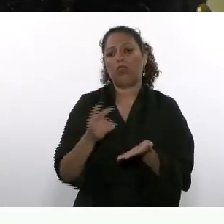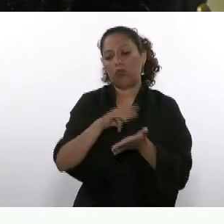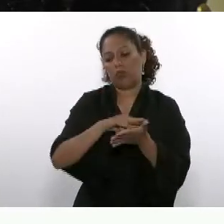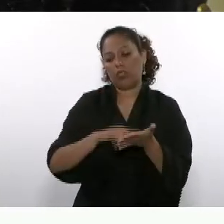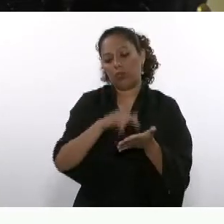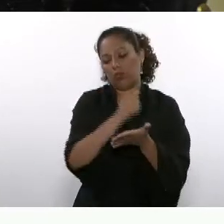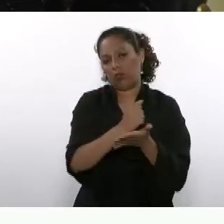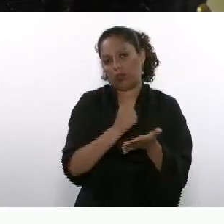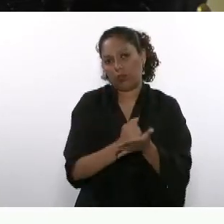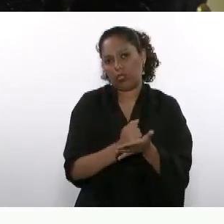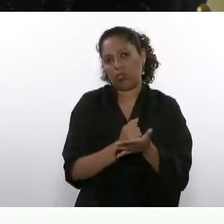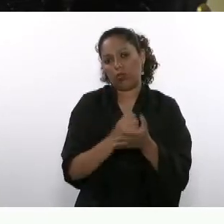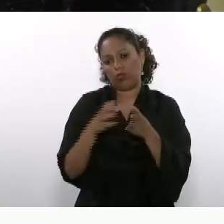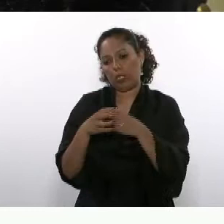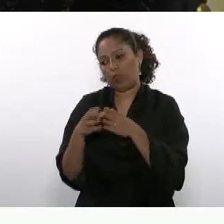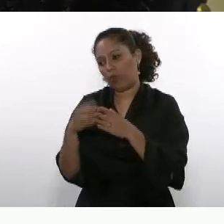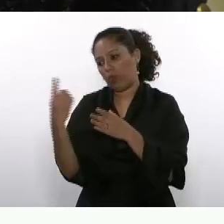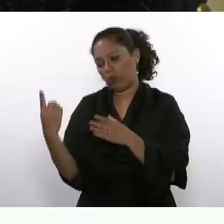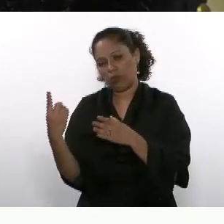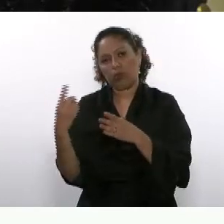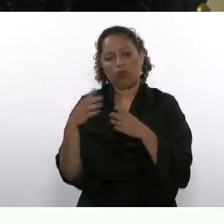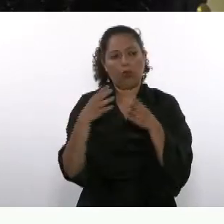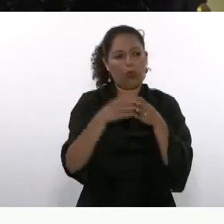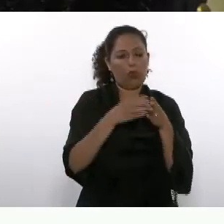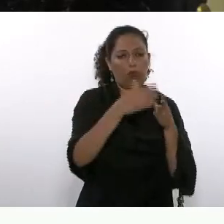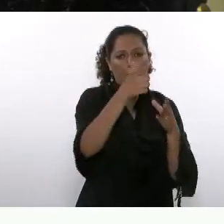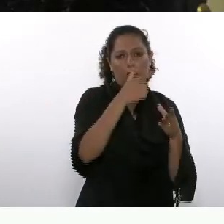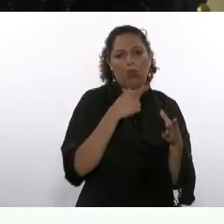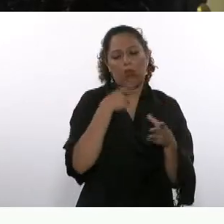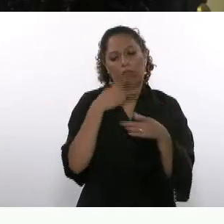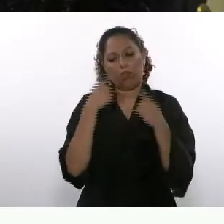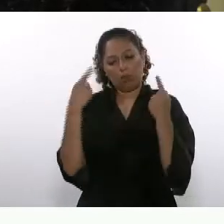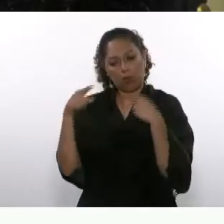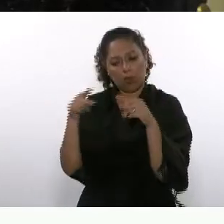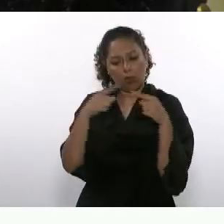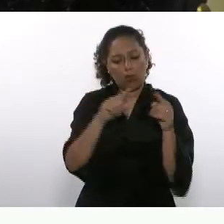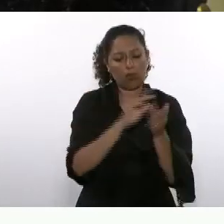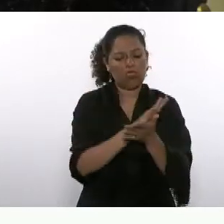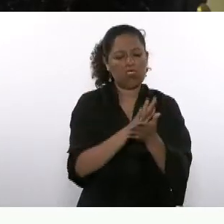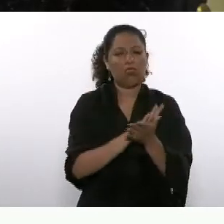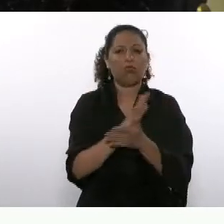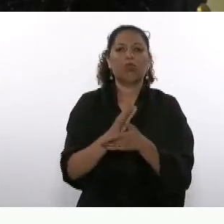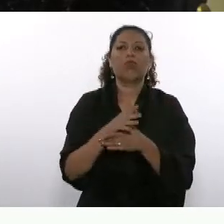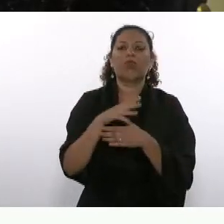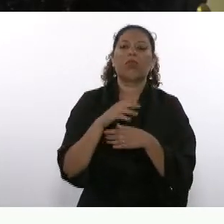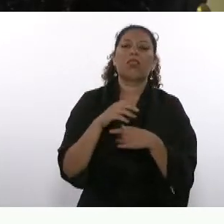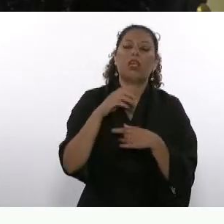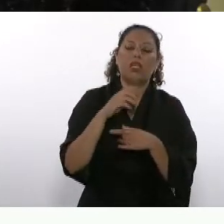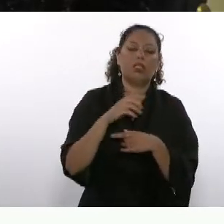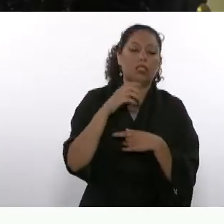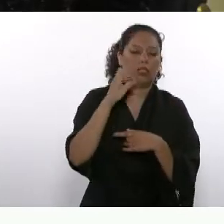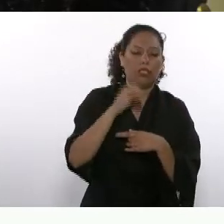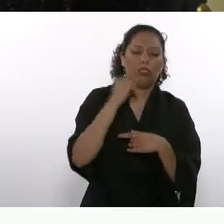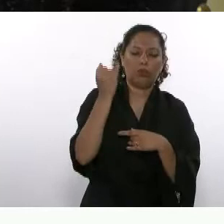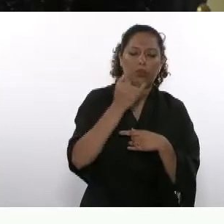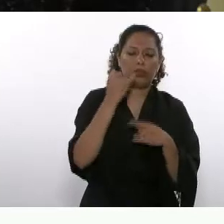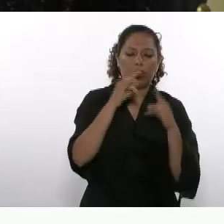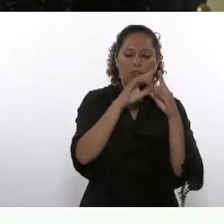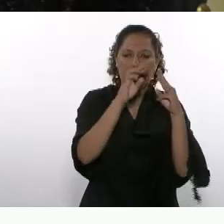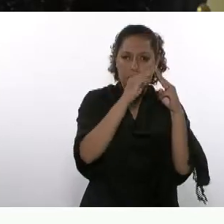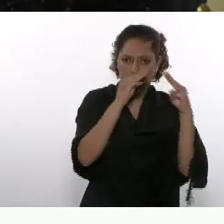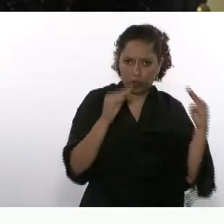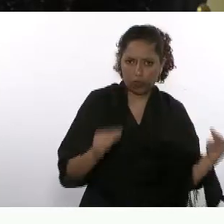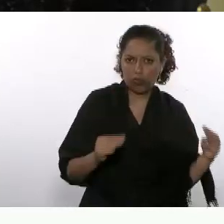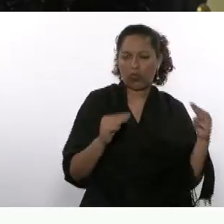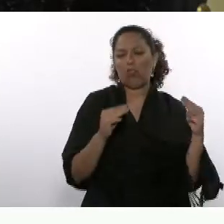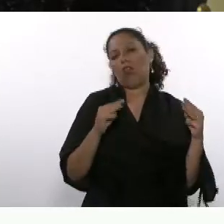carimbados, específicos para um museu. Não estou aqui colocando em dúvida a importância do museu dessa natureza, sobretudo numa cidade como o Rio de